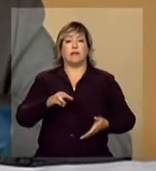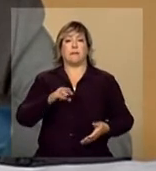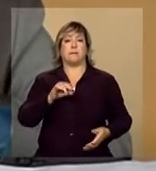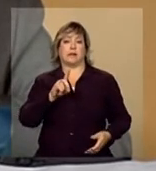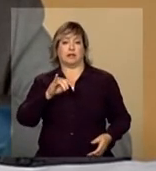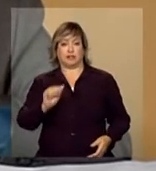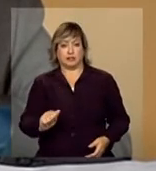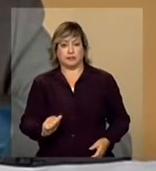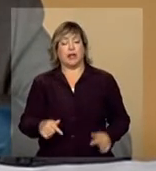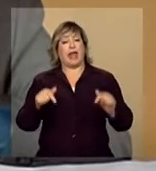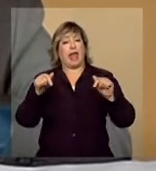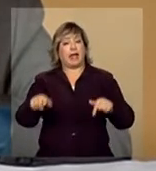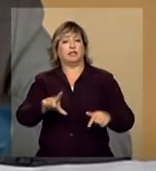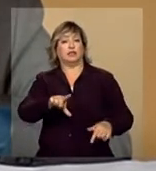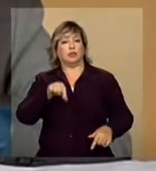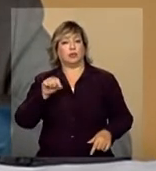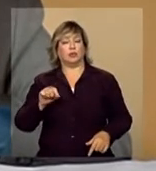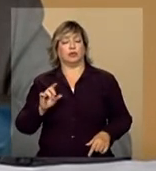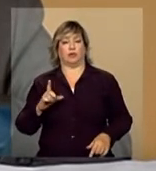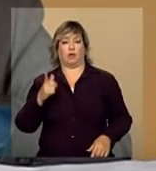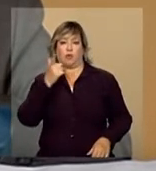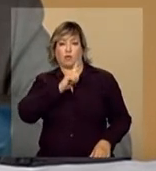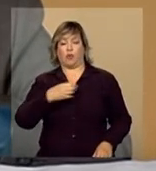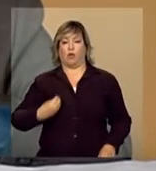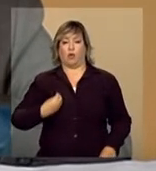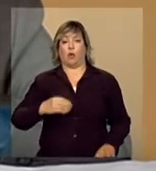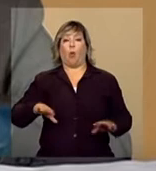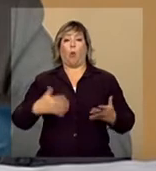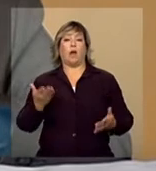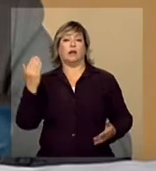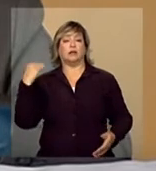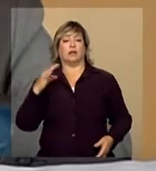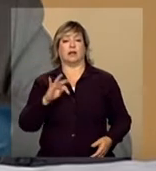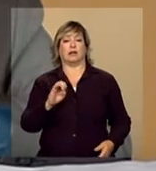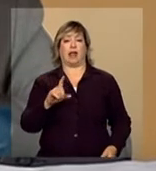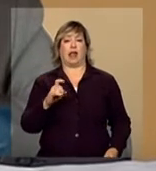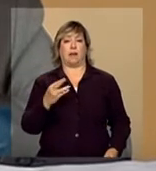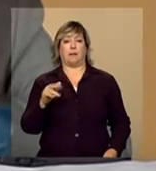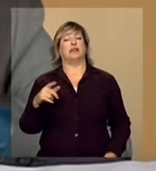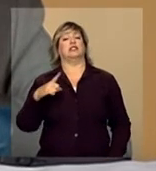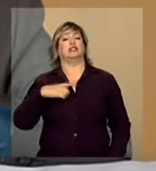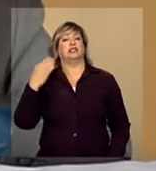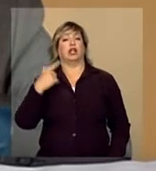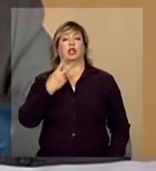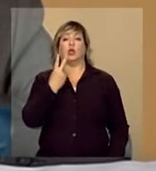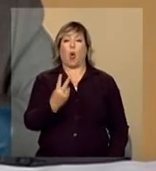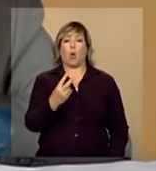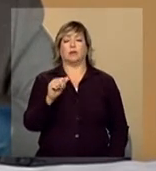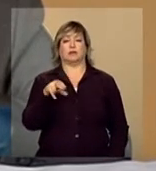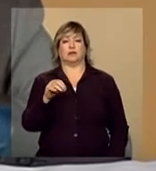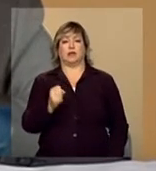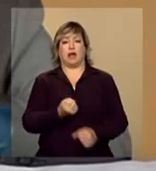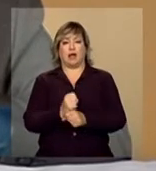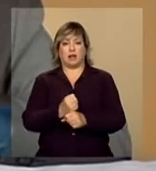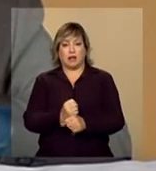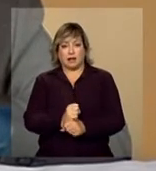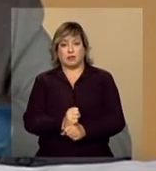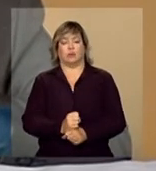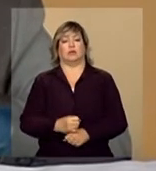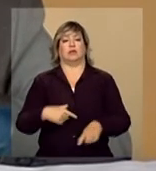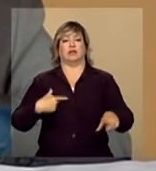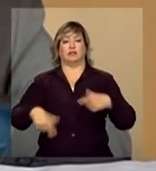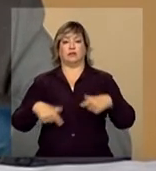Essa escolha ocorreu quando a Telebrás tinha 2 anos de atividades desde